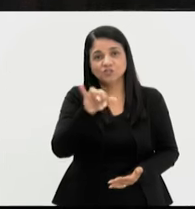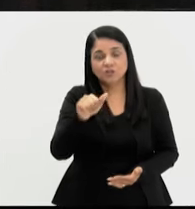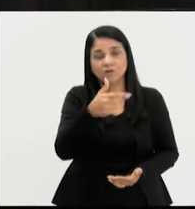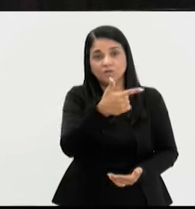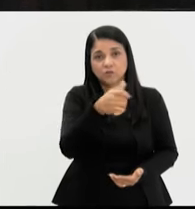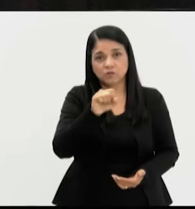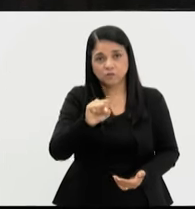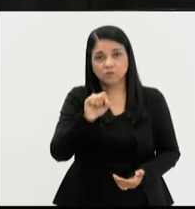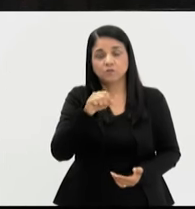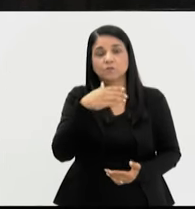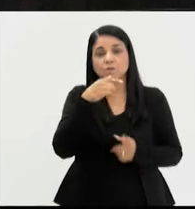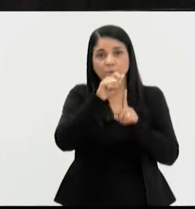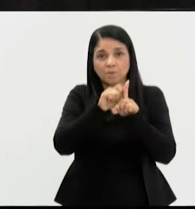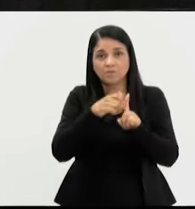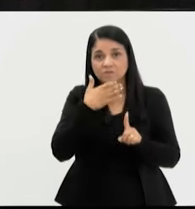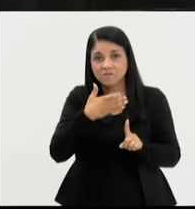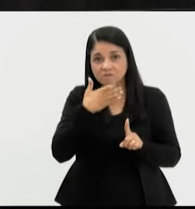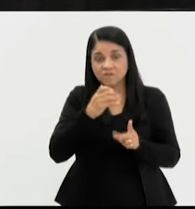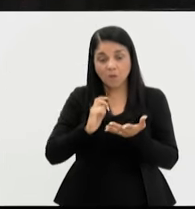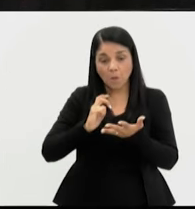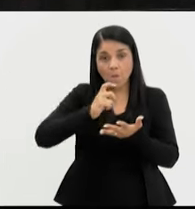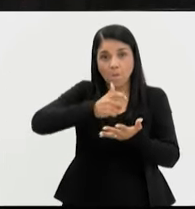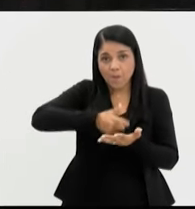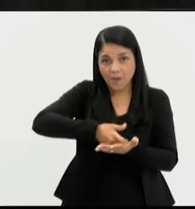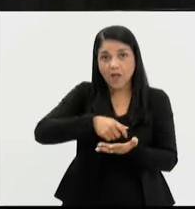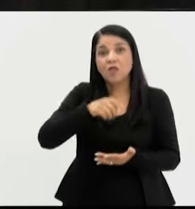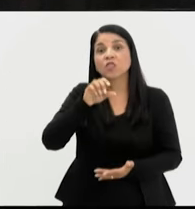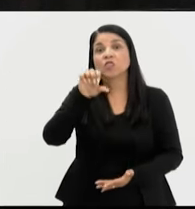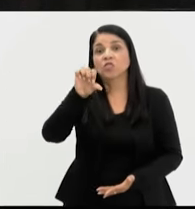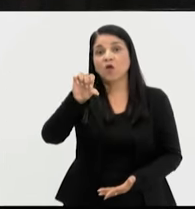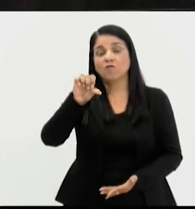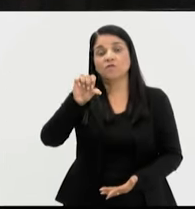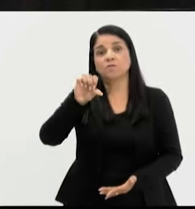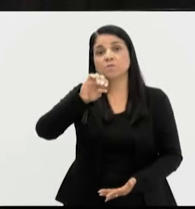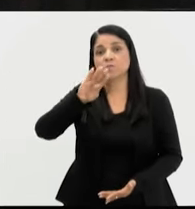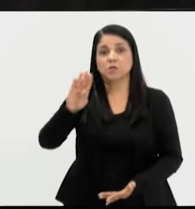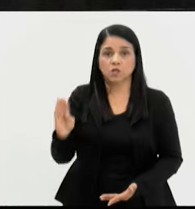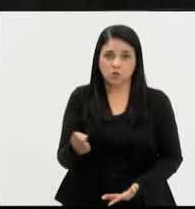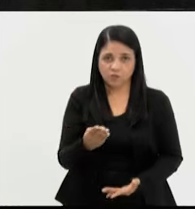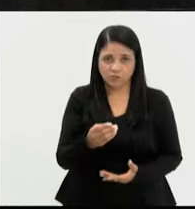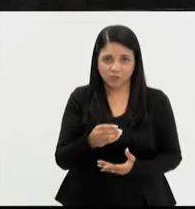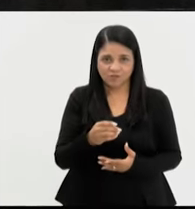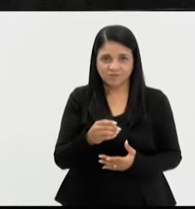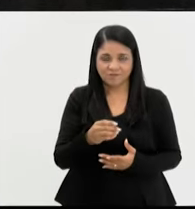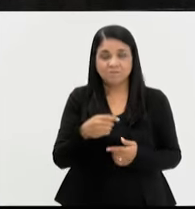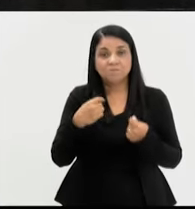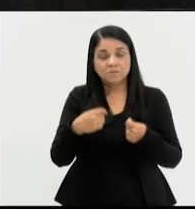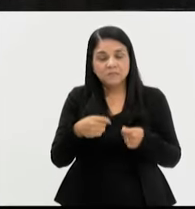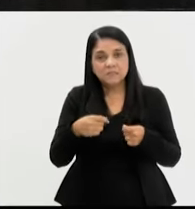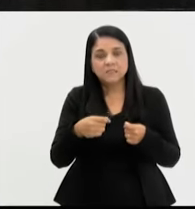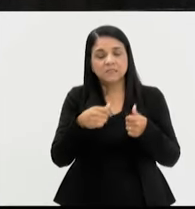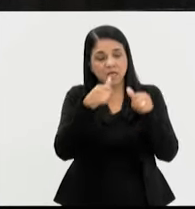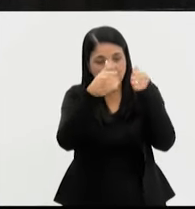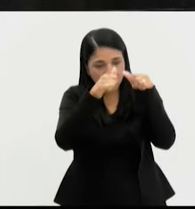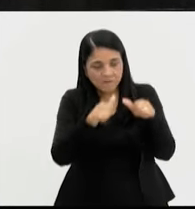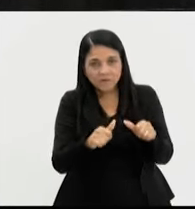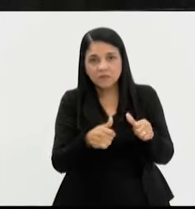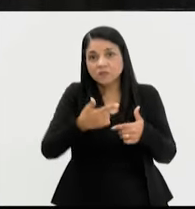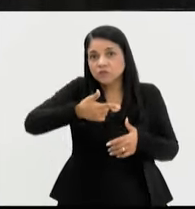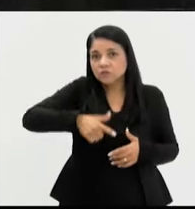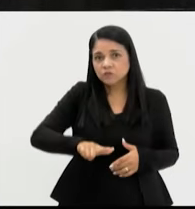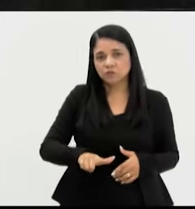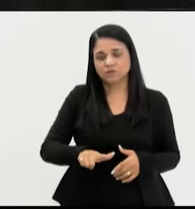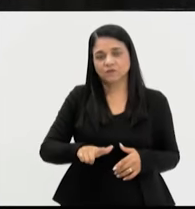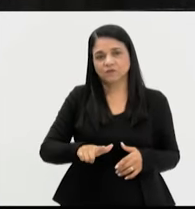dezembro nós vamos pagar cerca de 9 bilhões se ela não for revista então é claro e